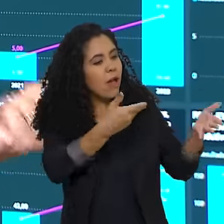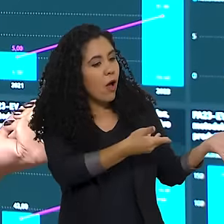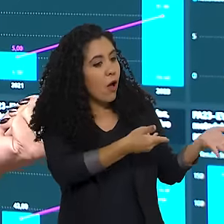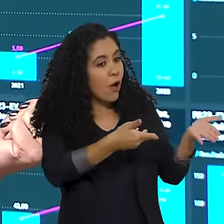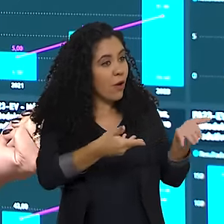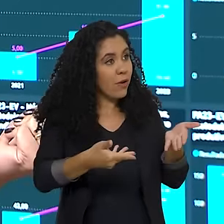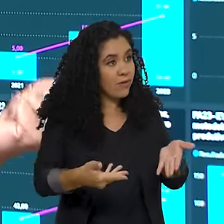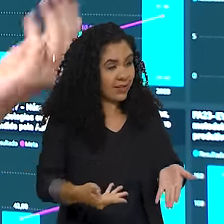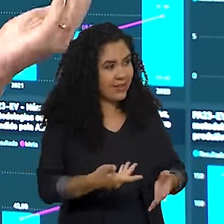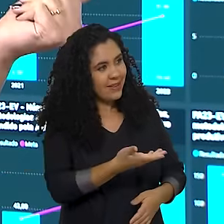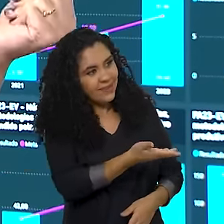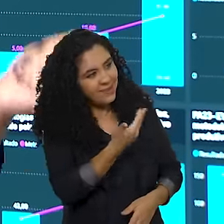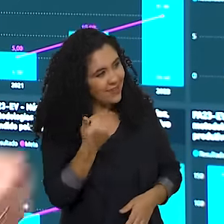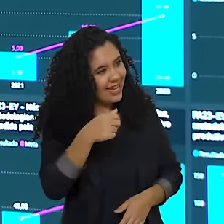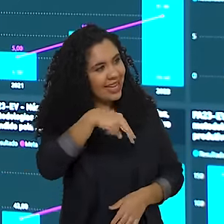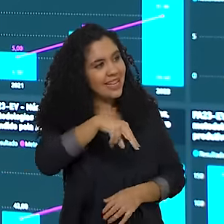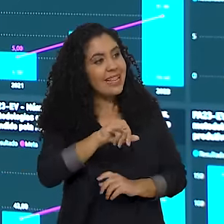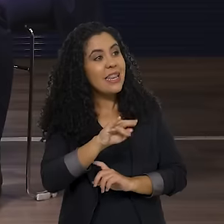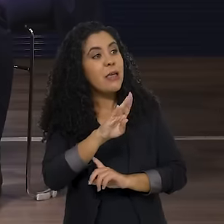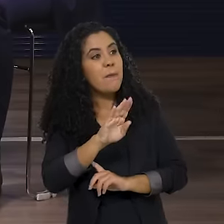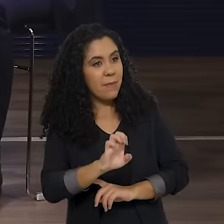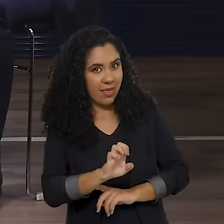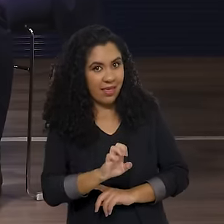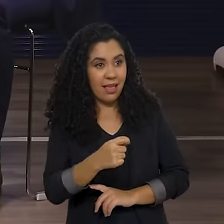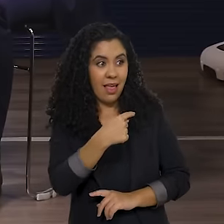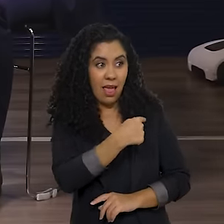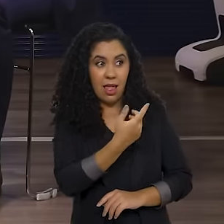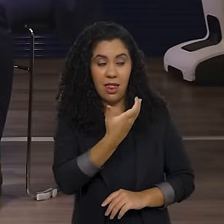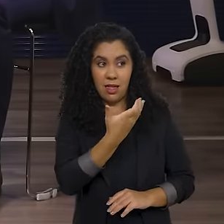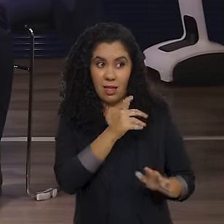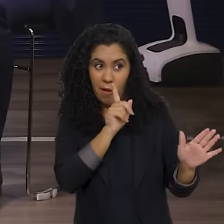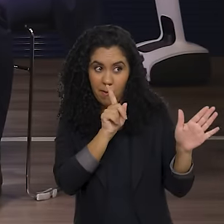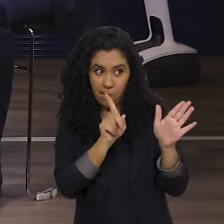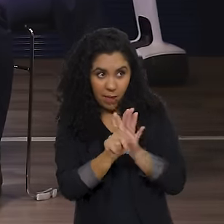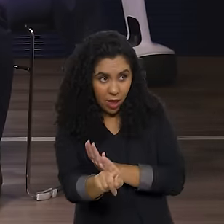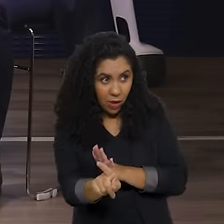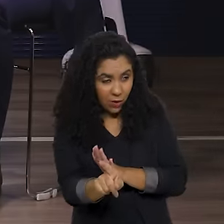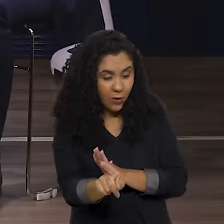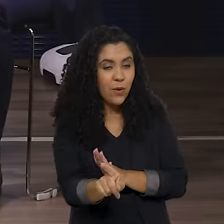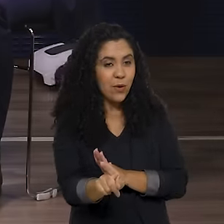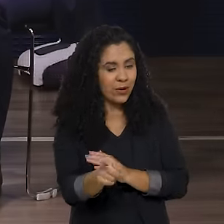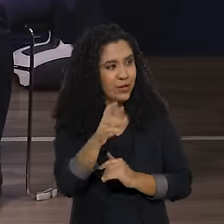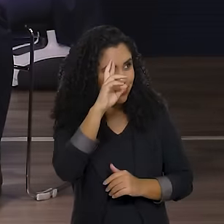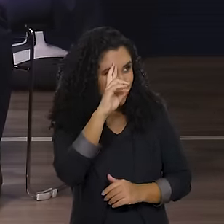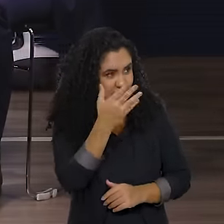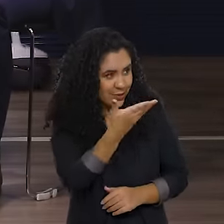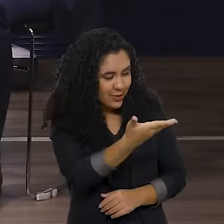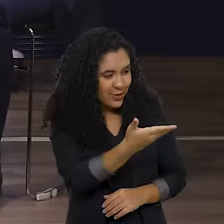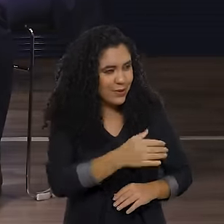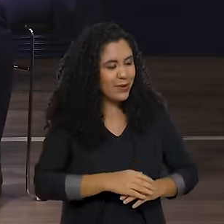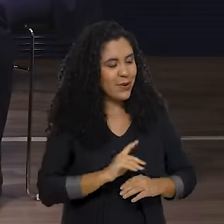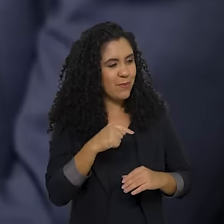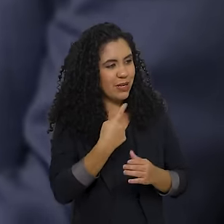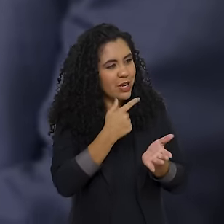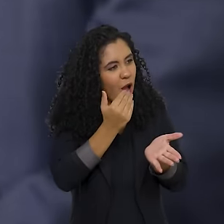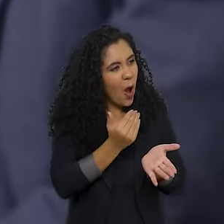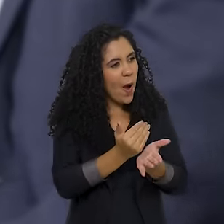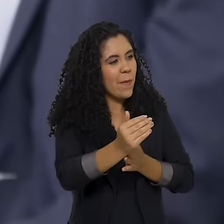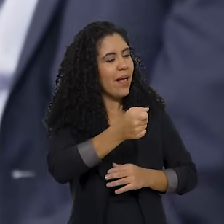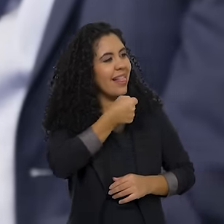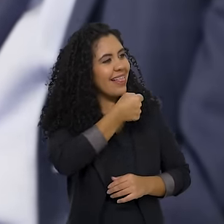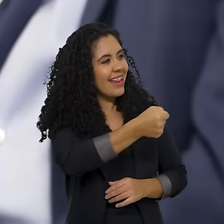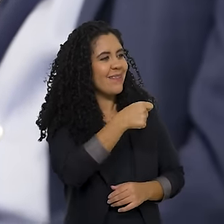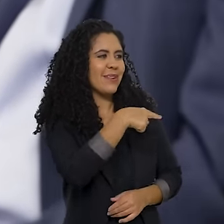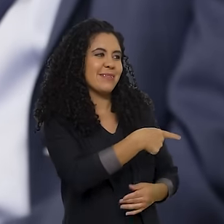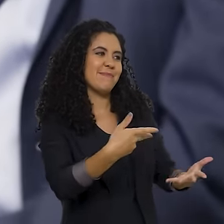alguém especial. Vem cá, Nibe. O Nibe vai fazer a primeira pergunta aqui para o senhor, para a gente começar essa